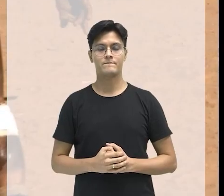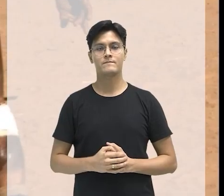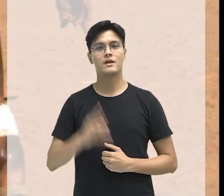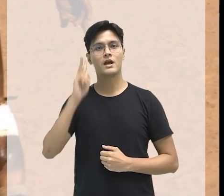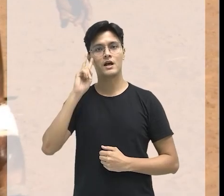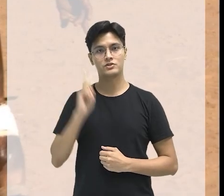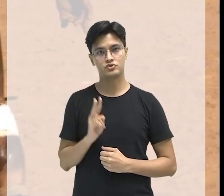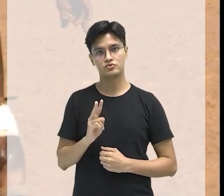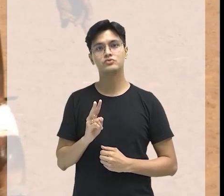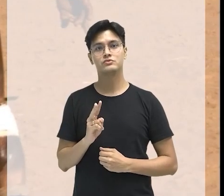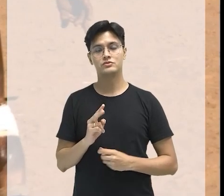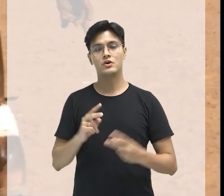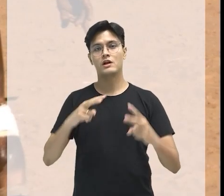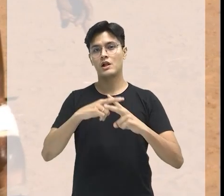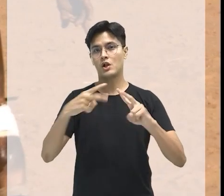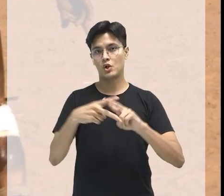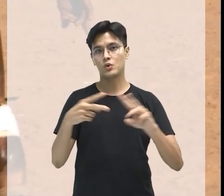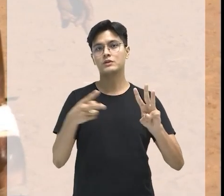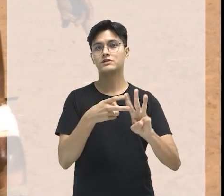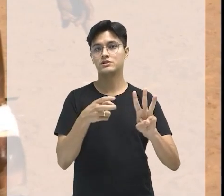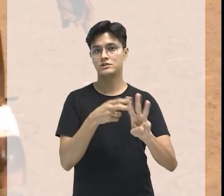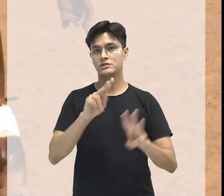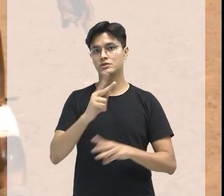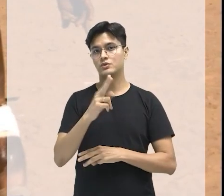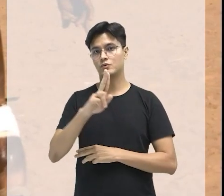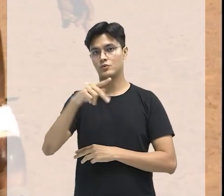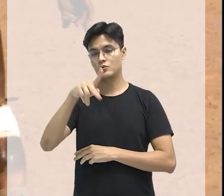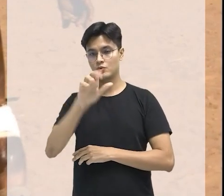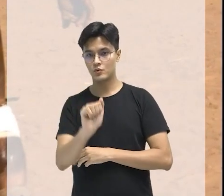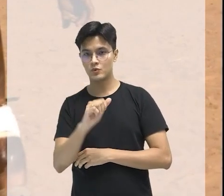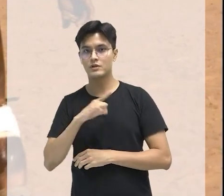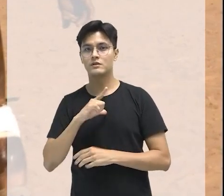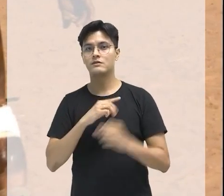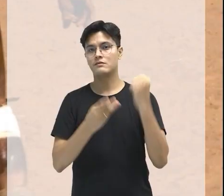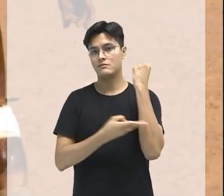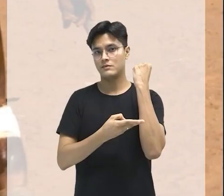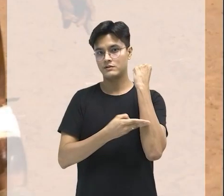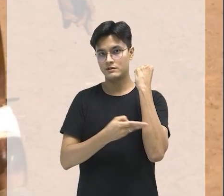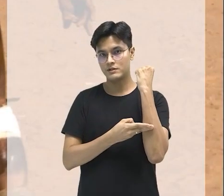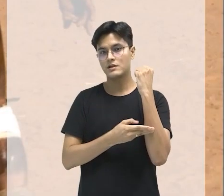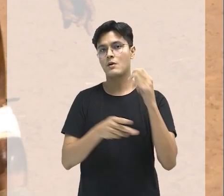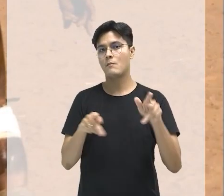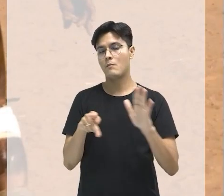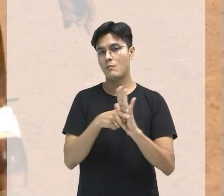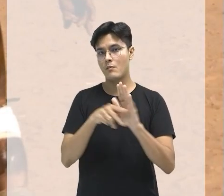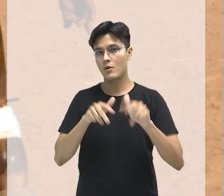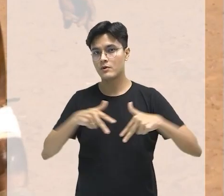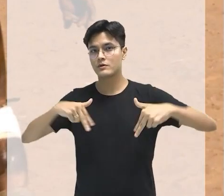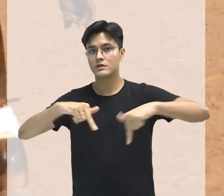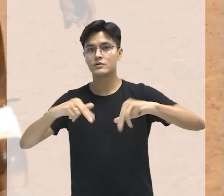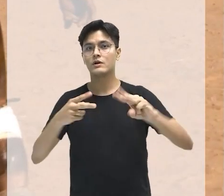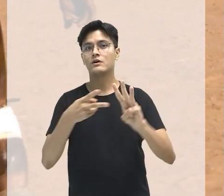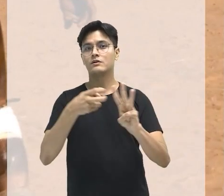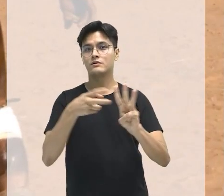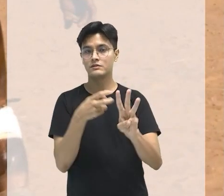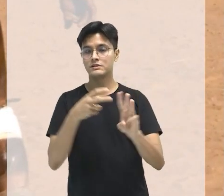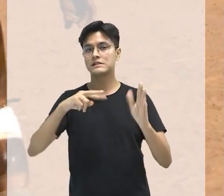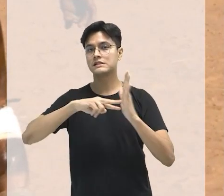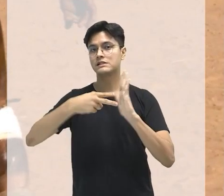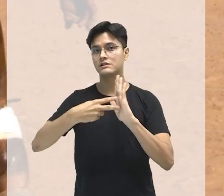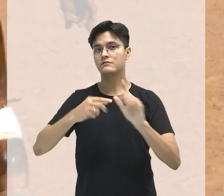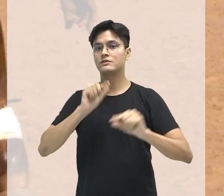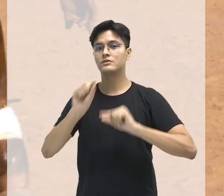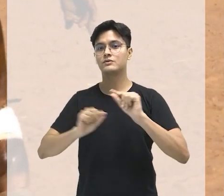luta indígena Uca-Uca. Quarupi é uma madeira que dá nome a um ritual indígena, cujo significado para os índios